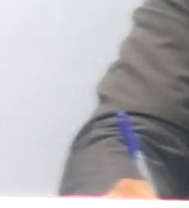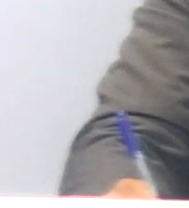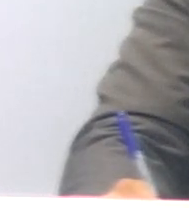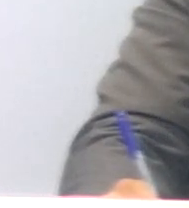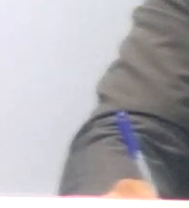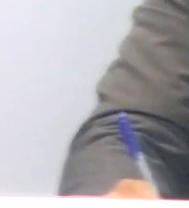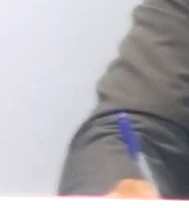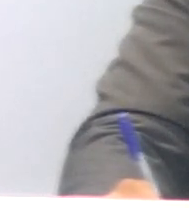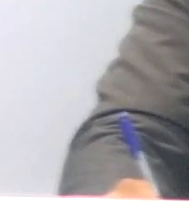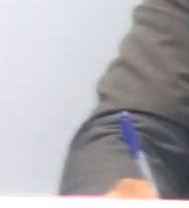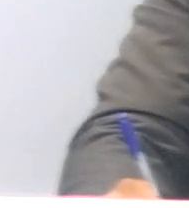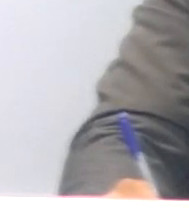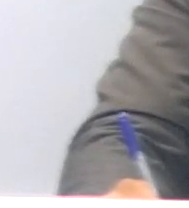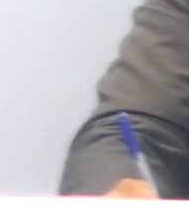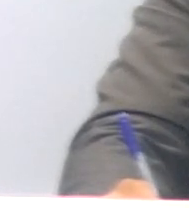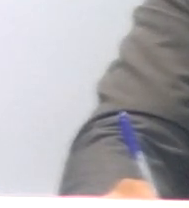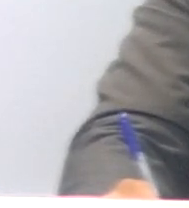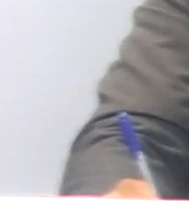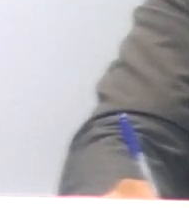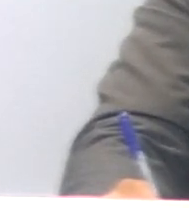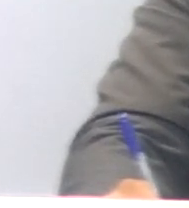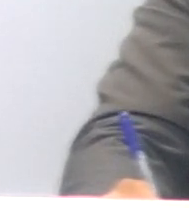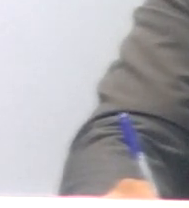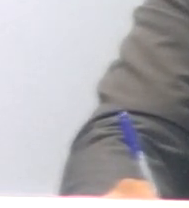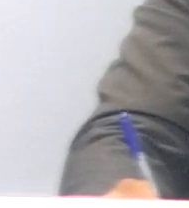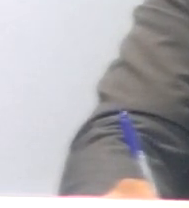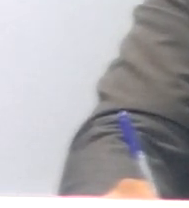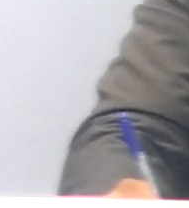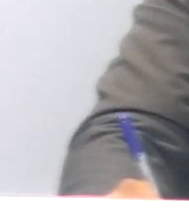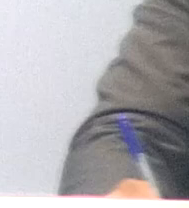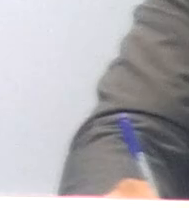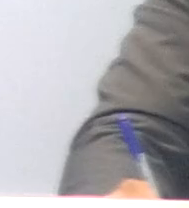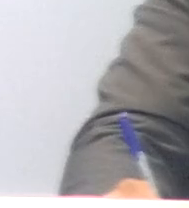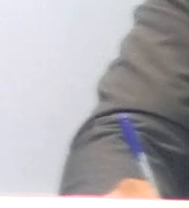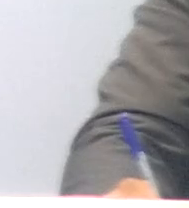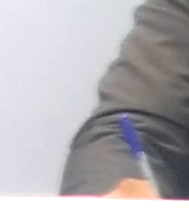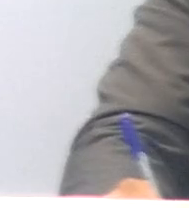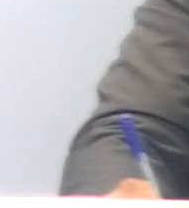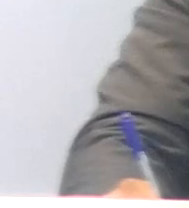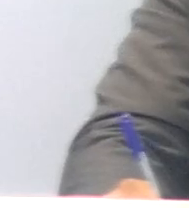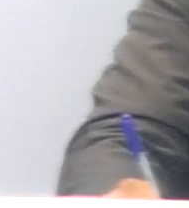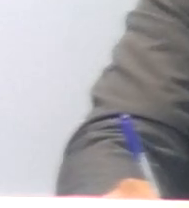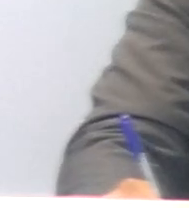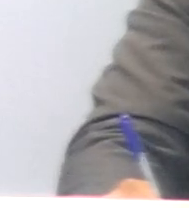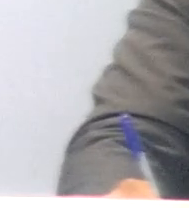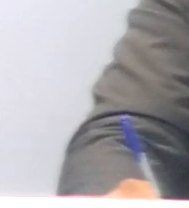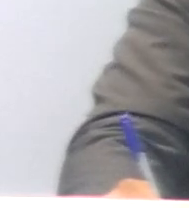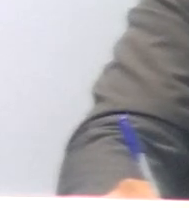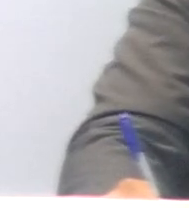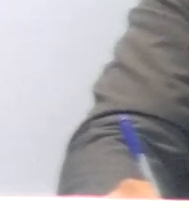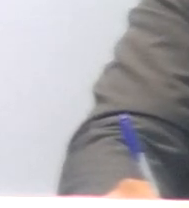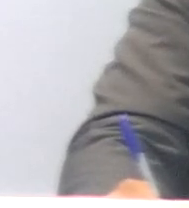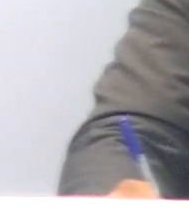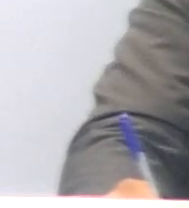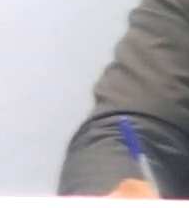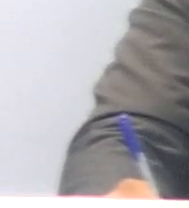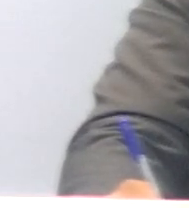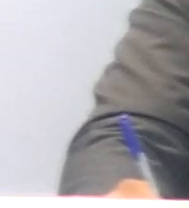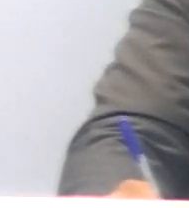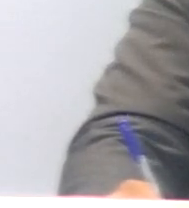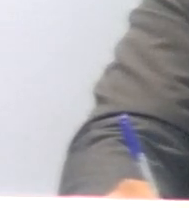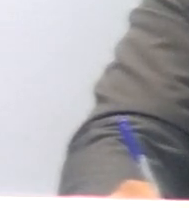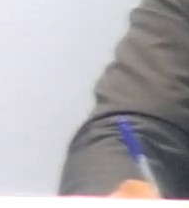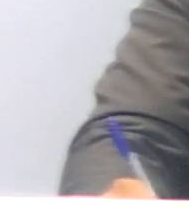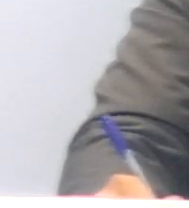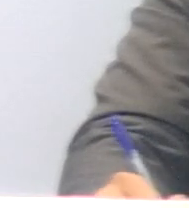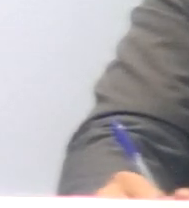Mas pelo correio tá aqui ó tá e vou te falar tá paguei do meu bolso aqui aí que PR tirar